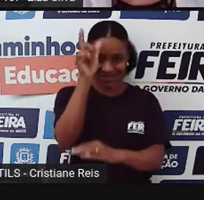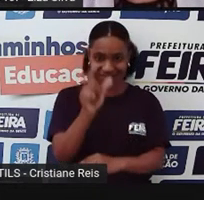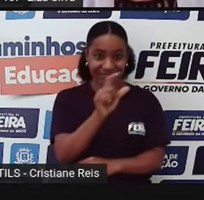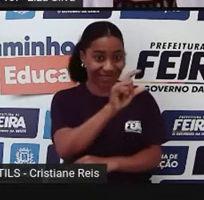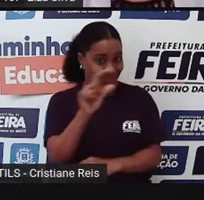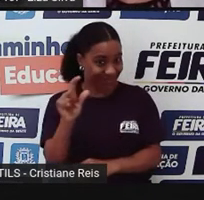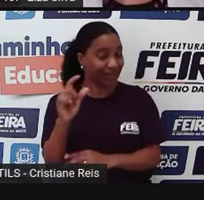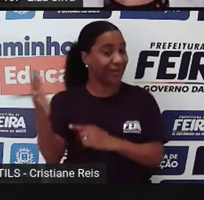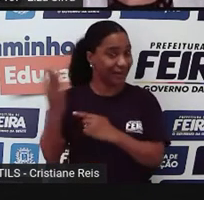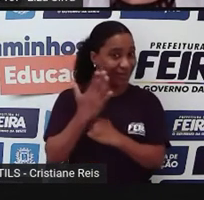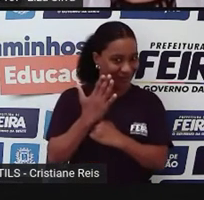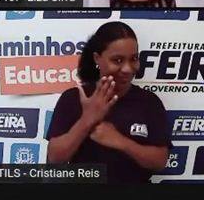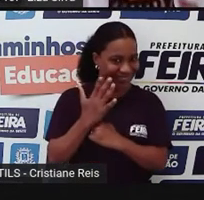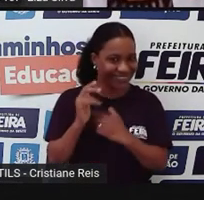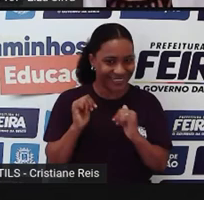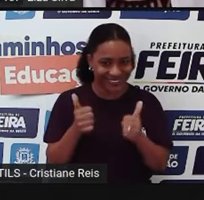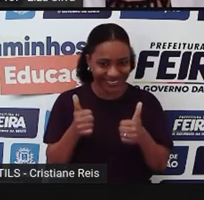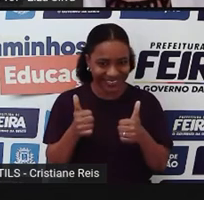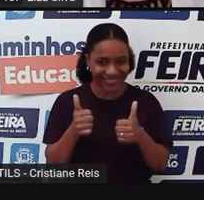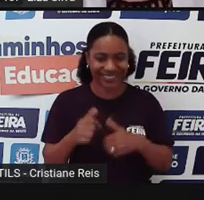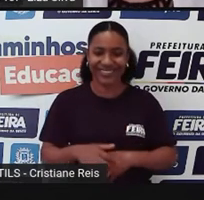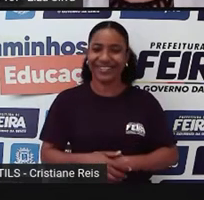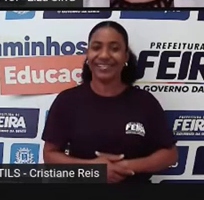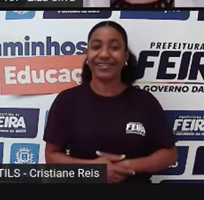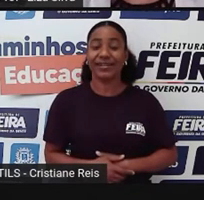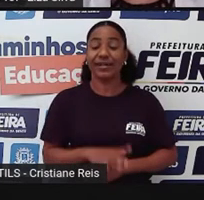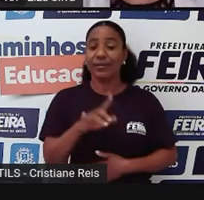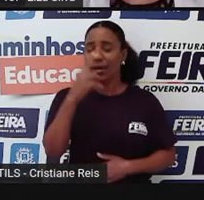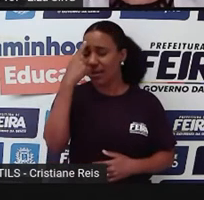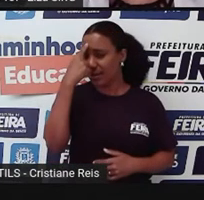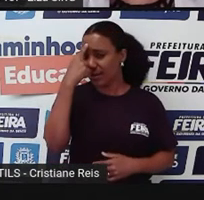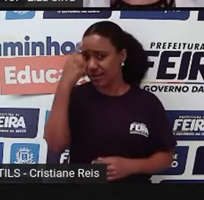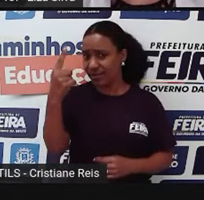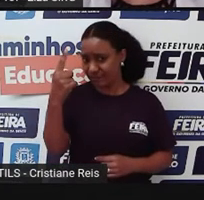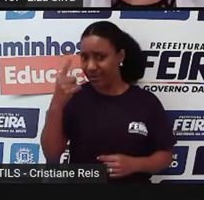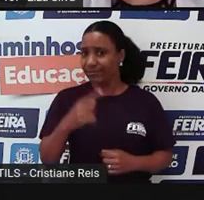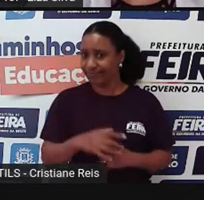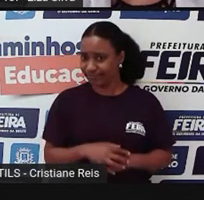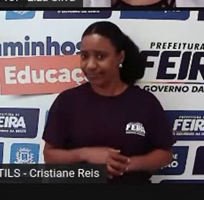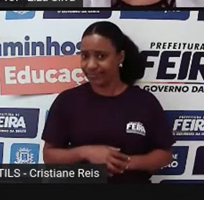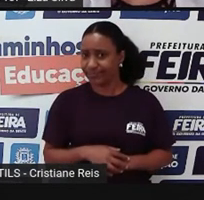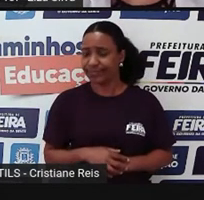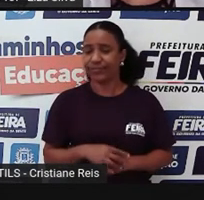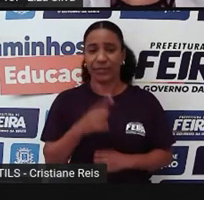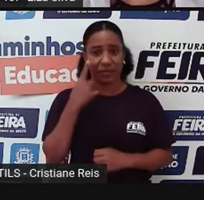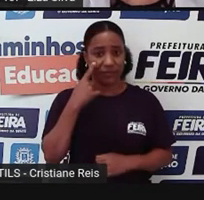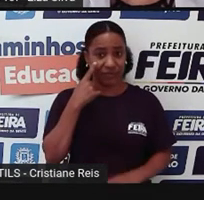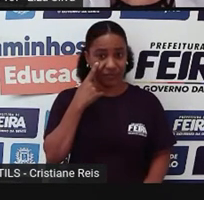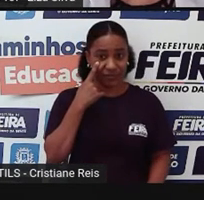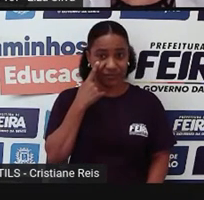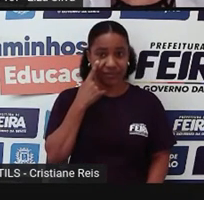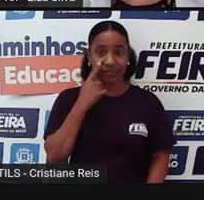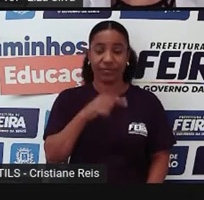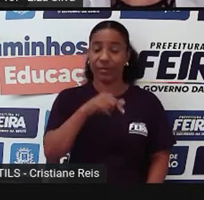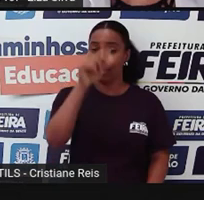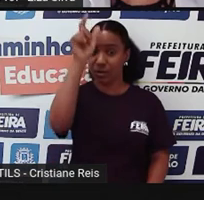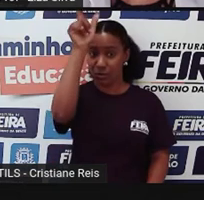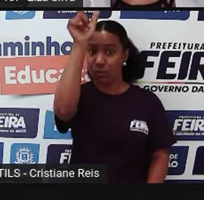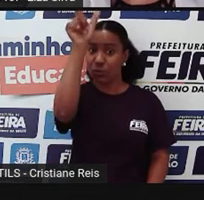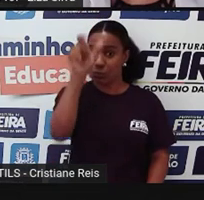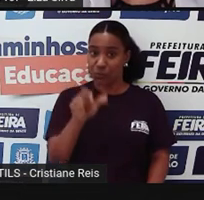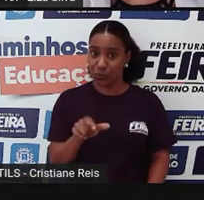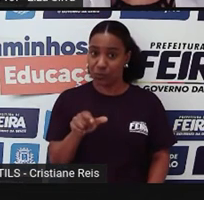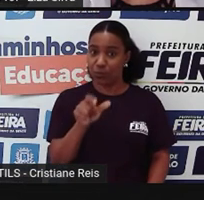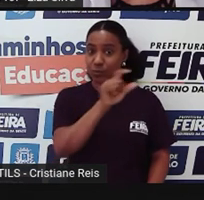mesmo E lembrando que nós encontraremos as palavras na posição horizontal